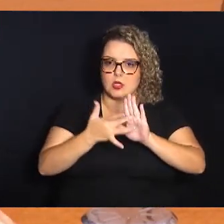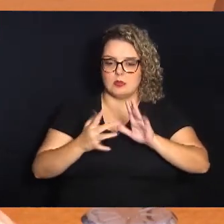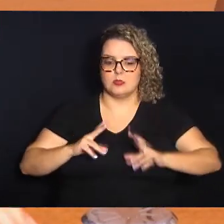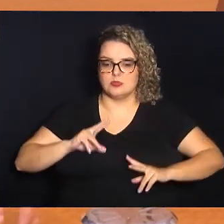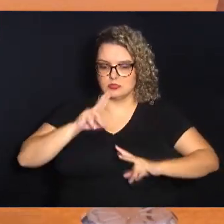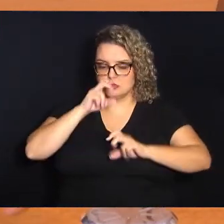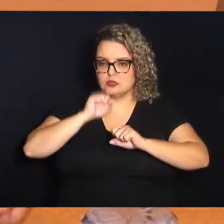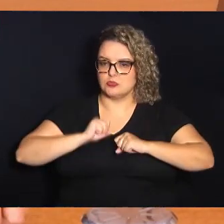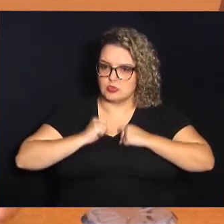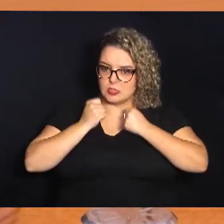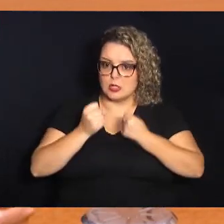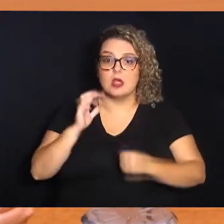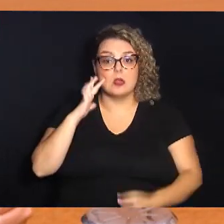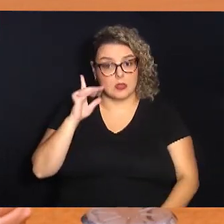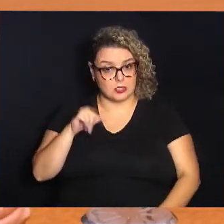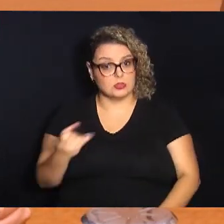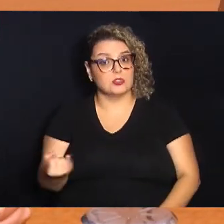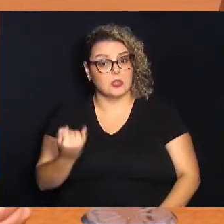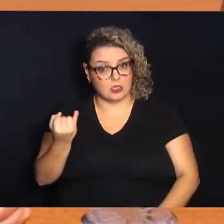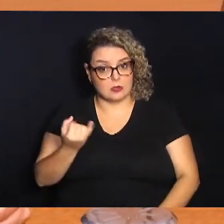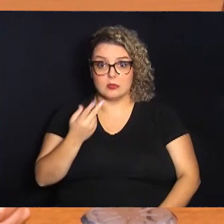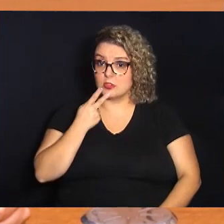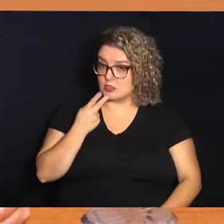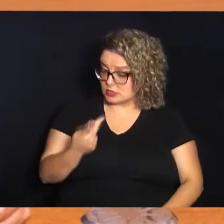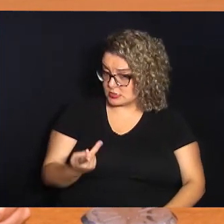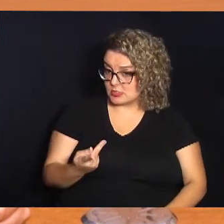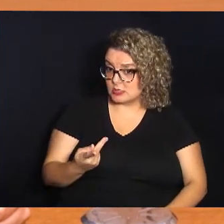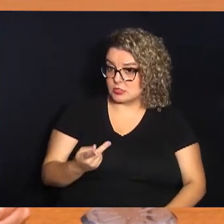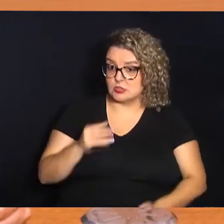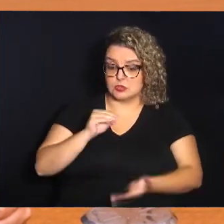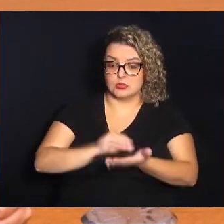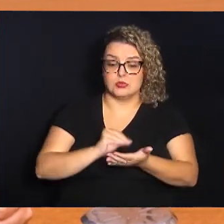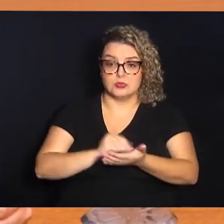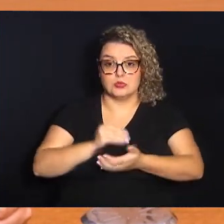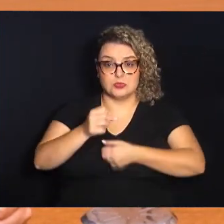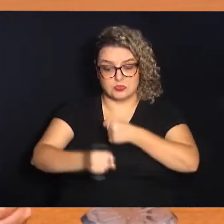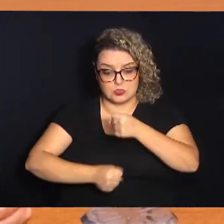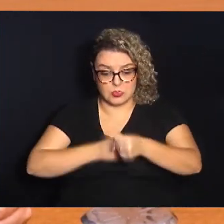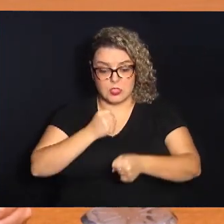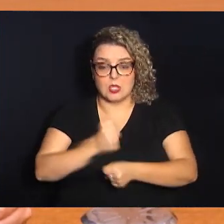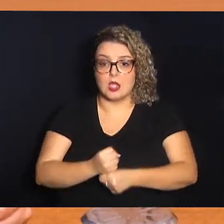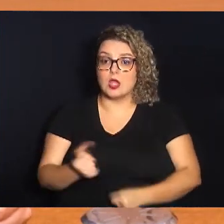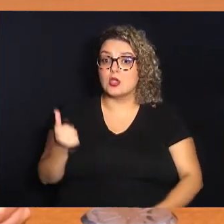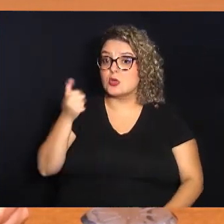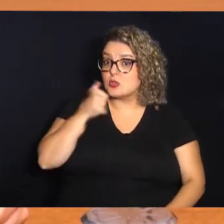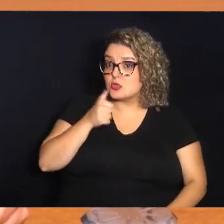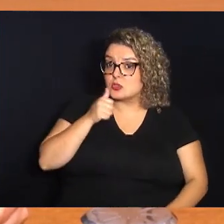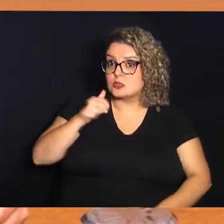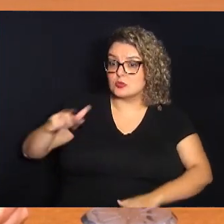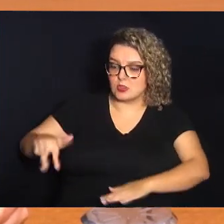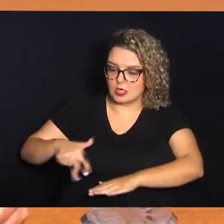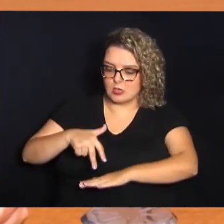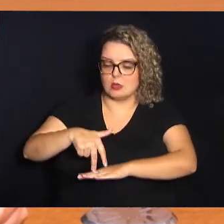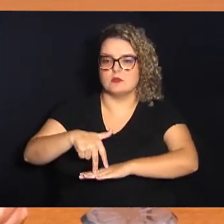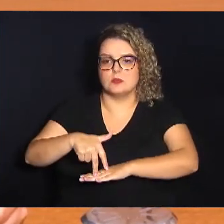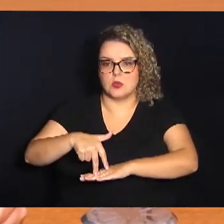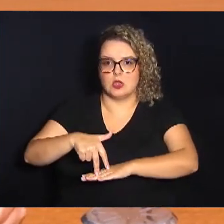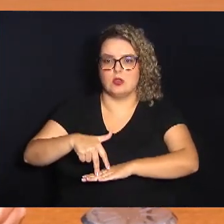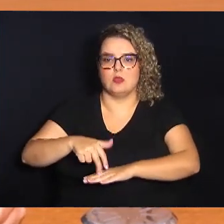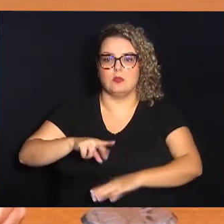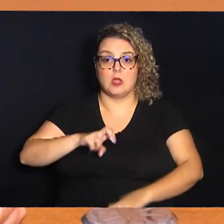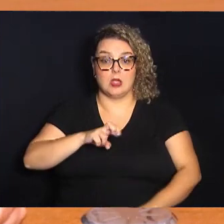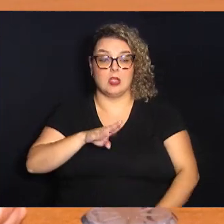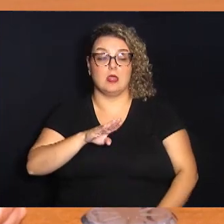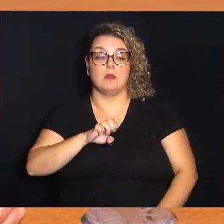nossas pautas nos fortalecemos eu acho que é muito importante dizer que nos últimos anos as mulheres